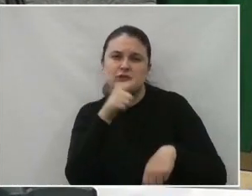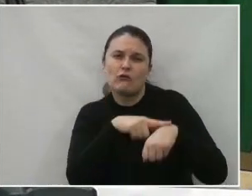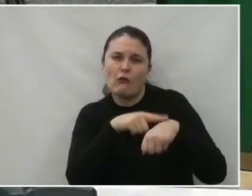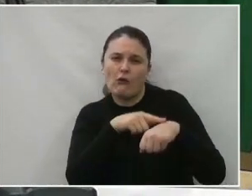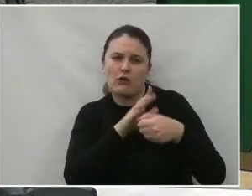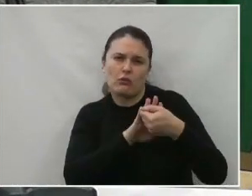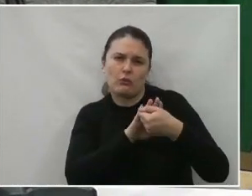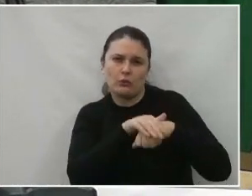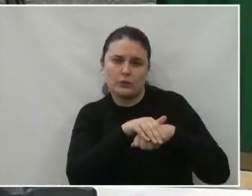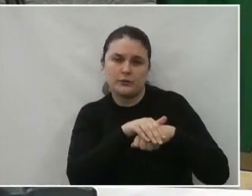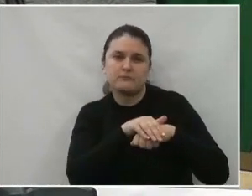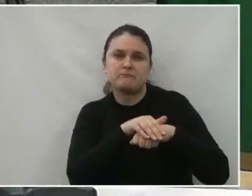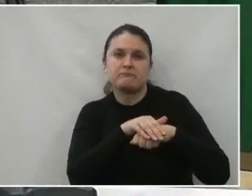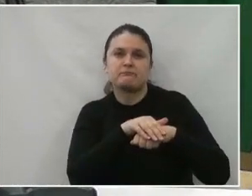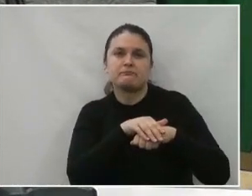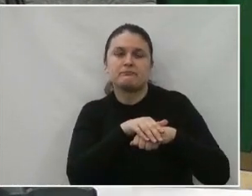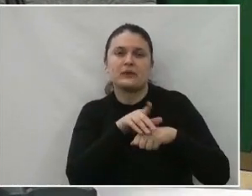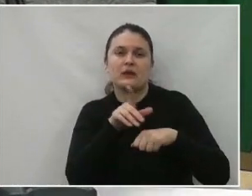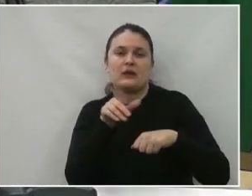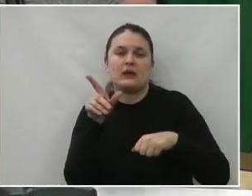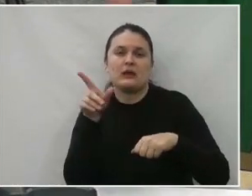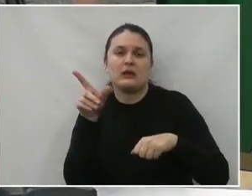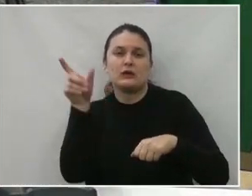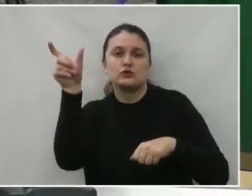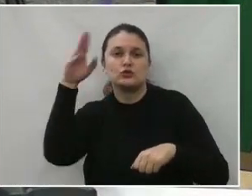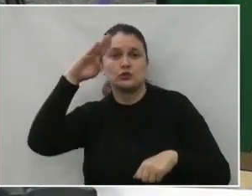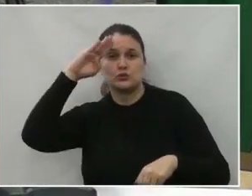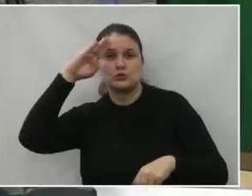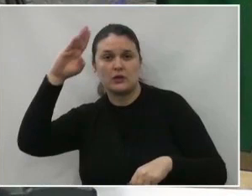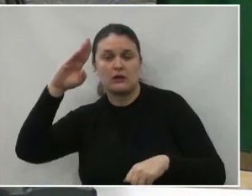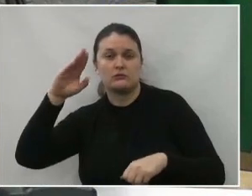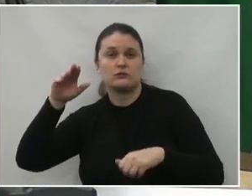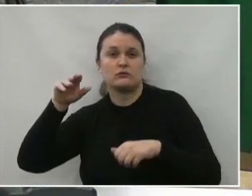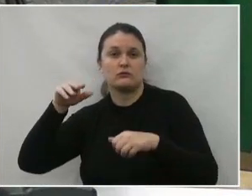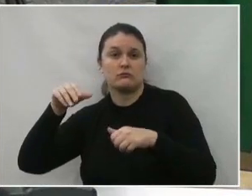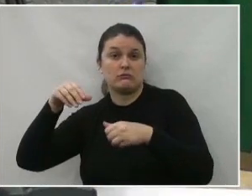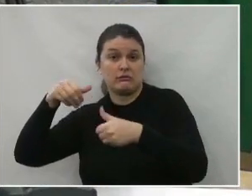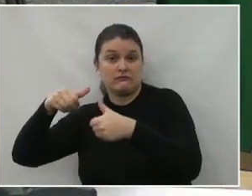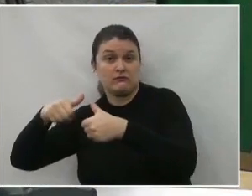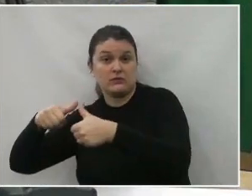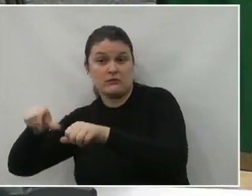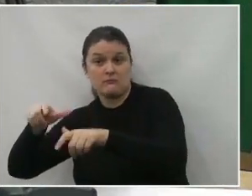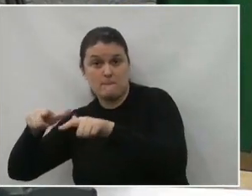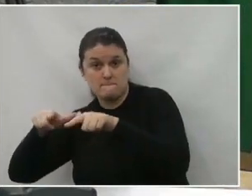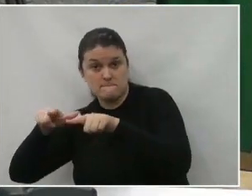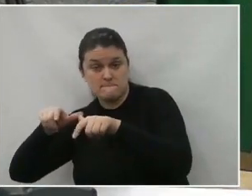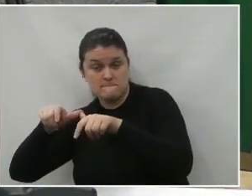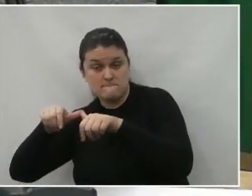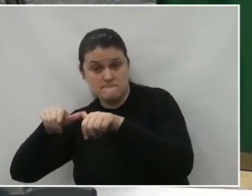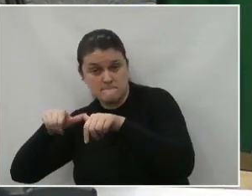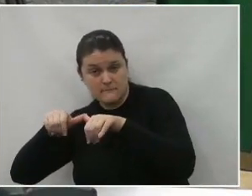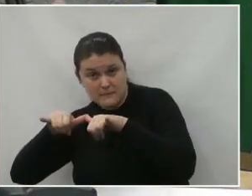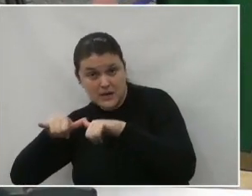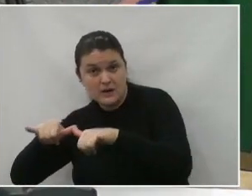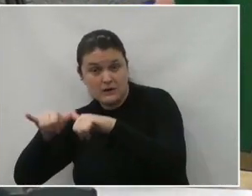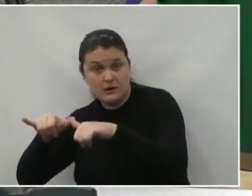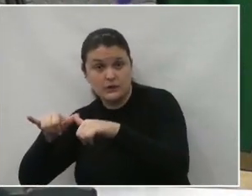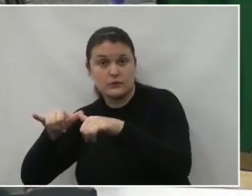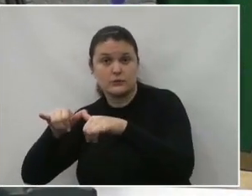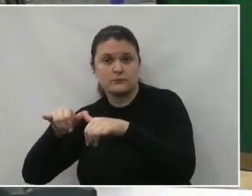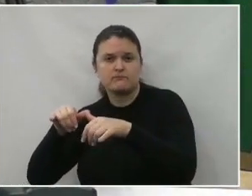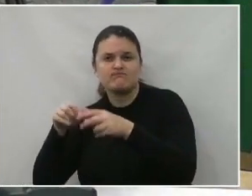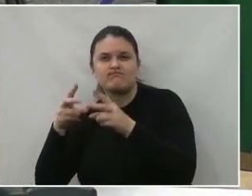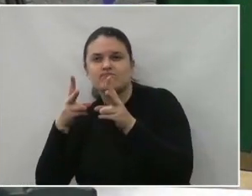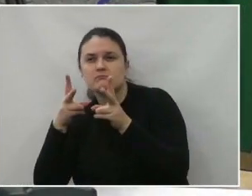19h30, ele estando no mercado aqui na cidade, ele, pelo seu